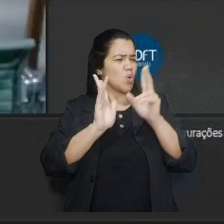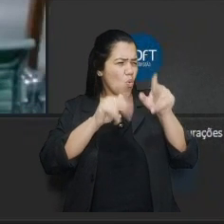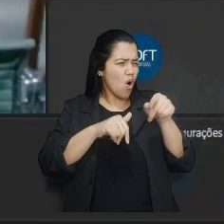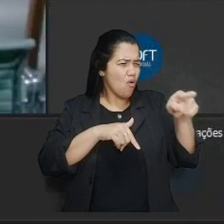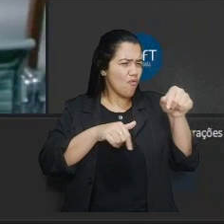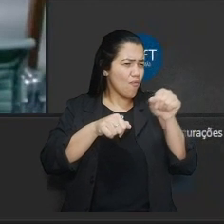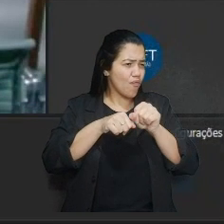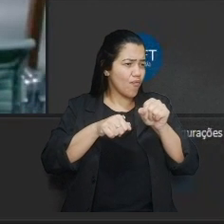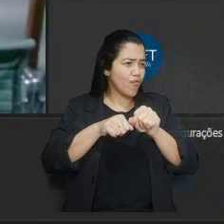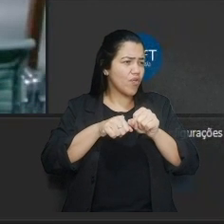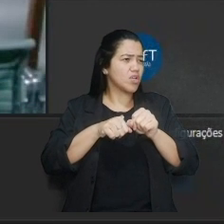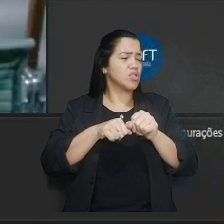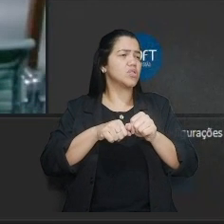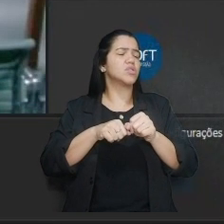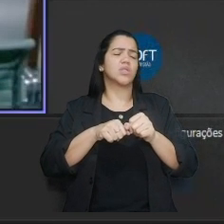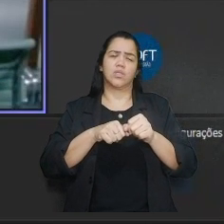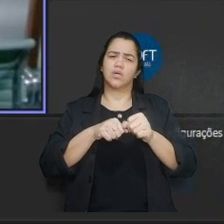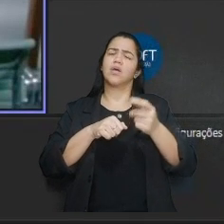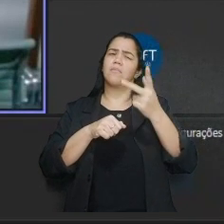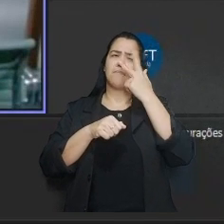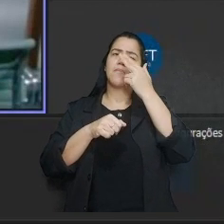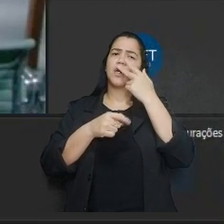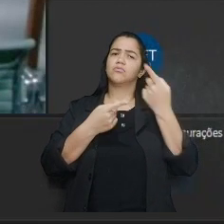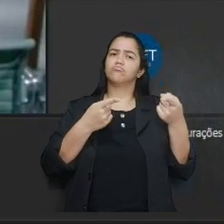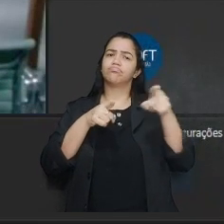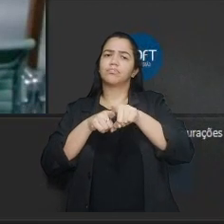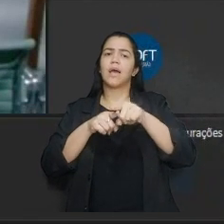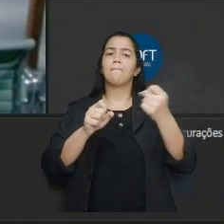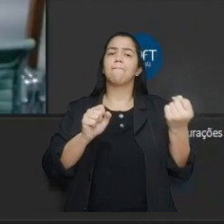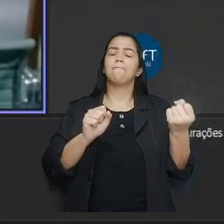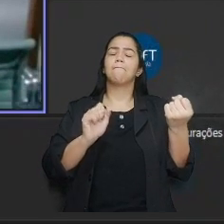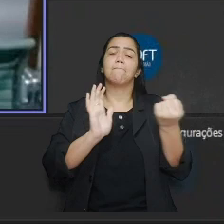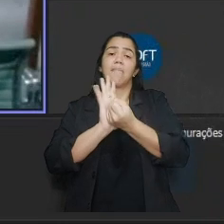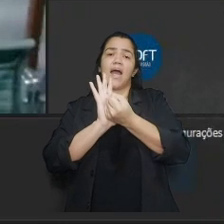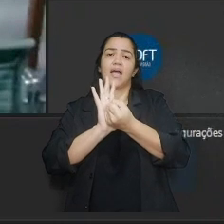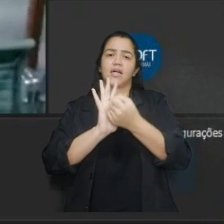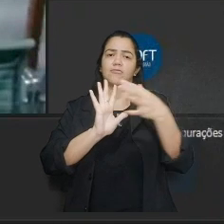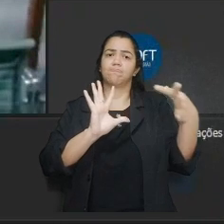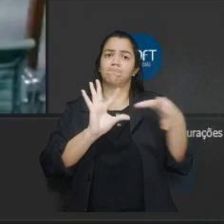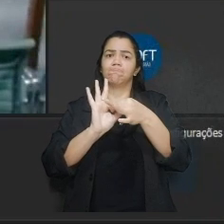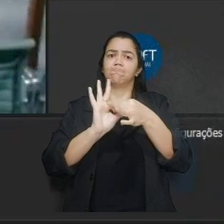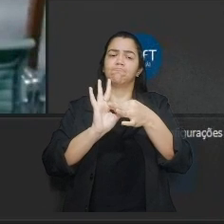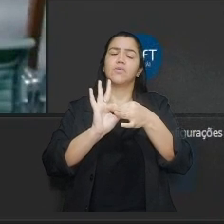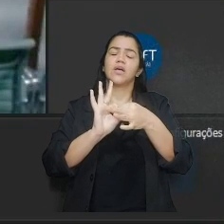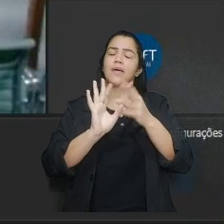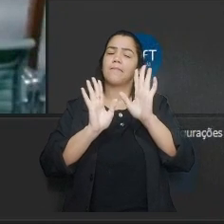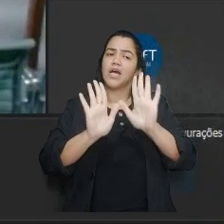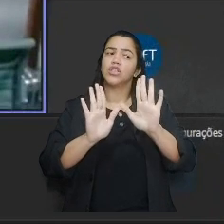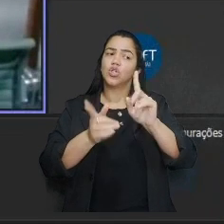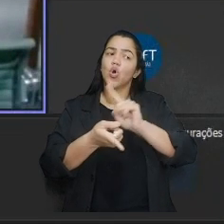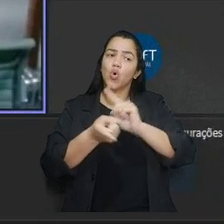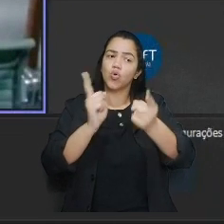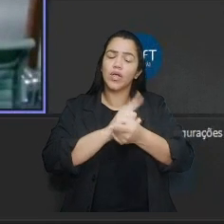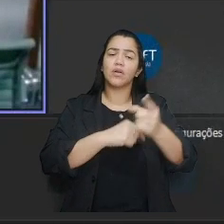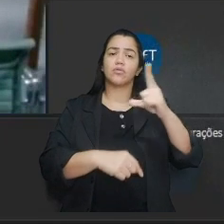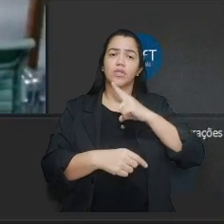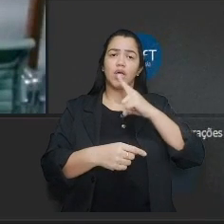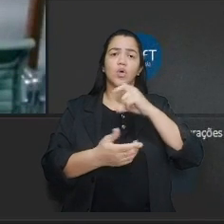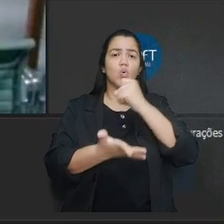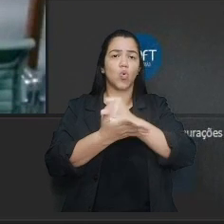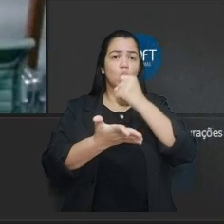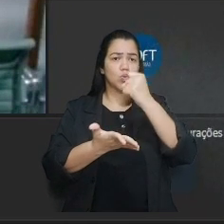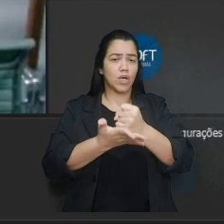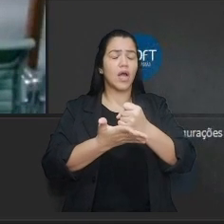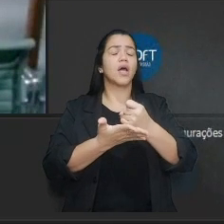da forma como ela foi feita, em nítida vinculação de uma marca a outra, e, ao